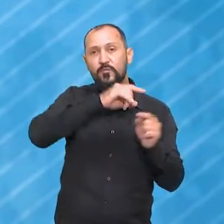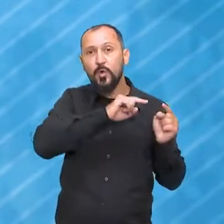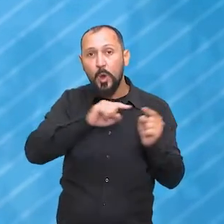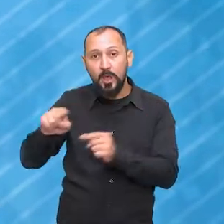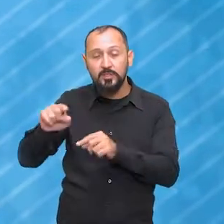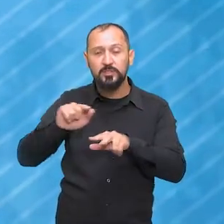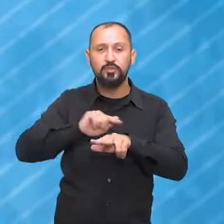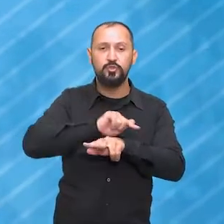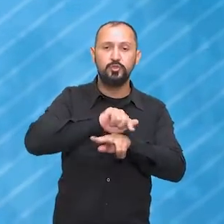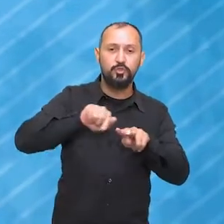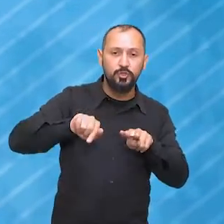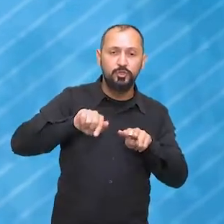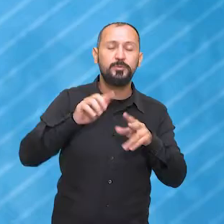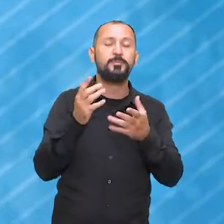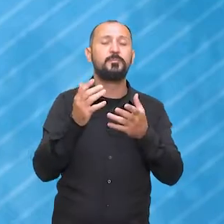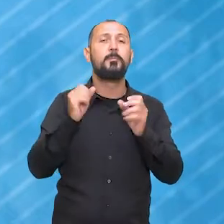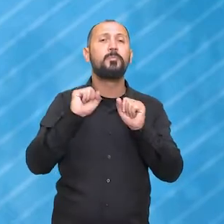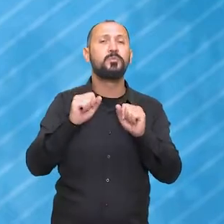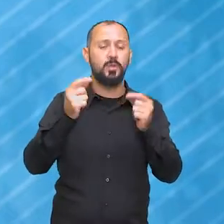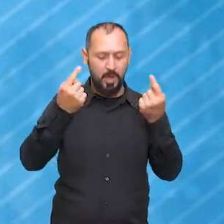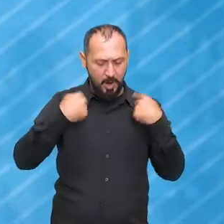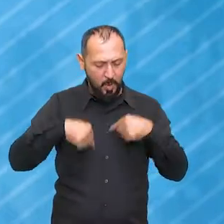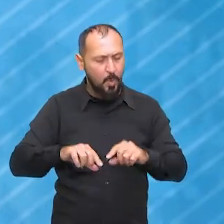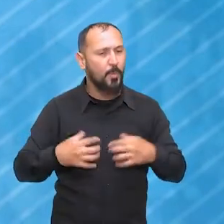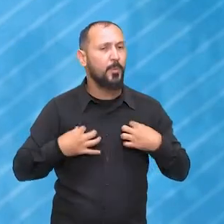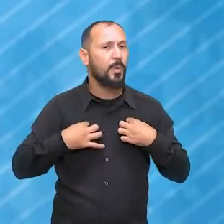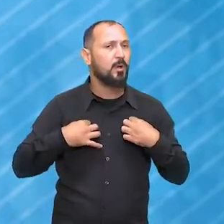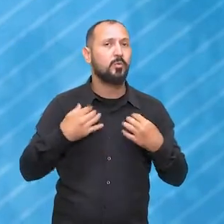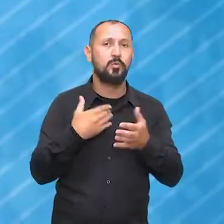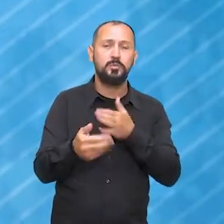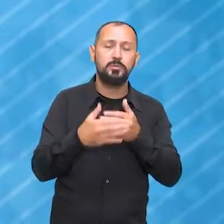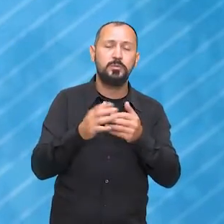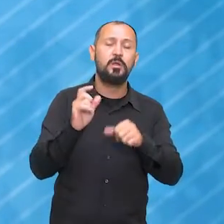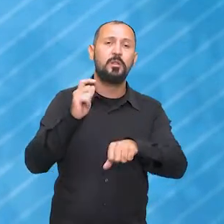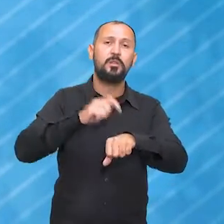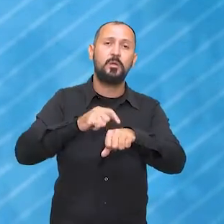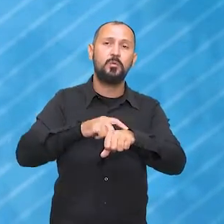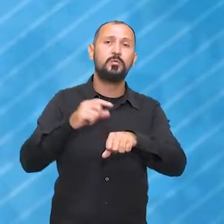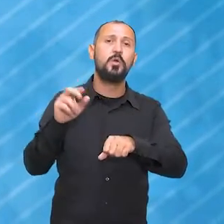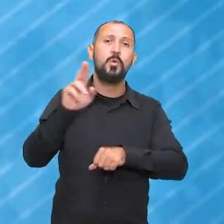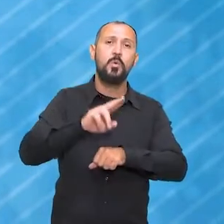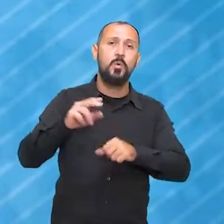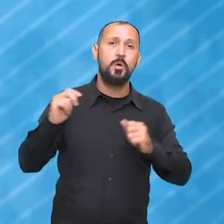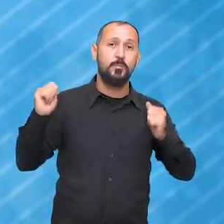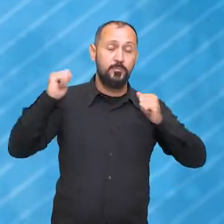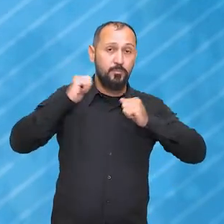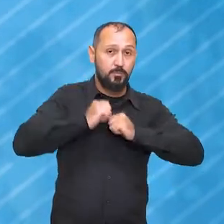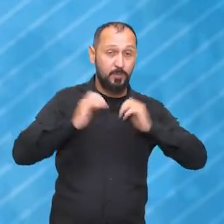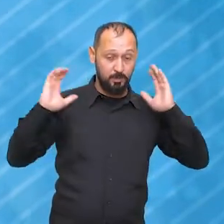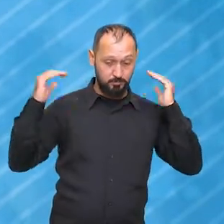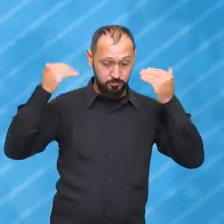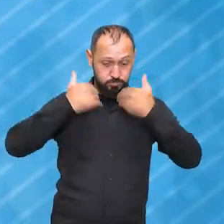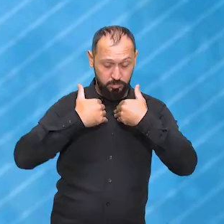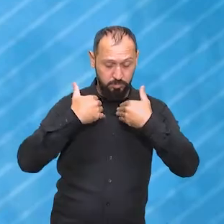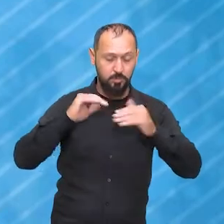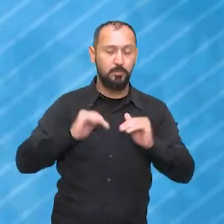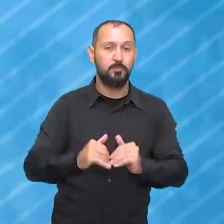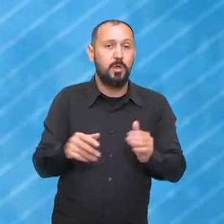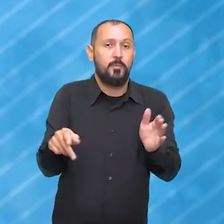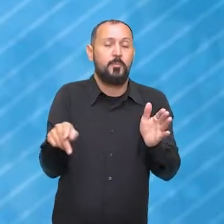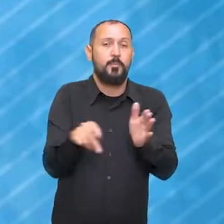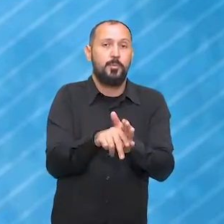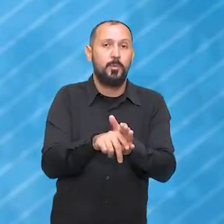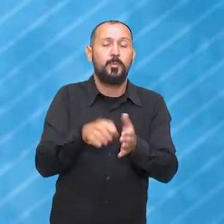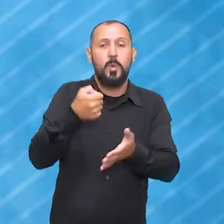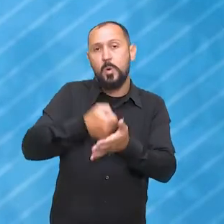de gênero, poder utilizar a vestimenta que quiser, tirando quando tiver a obrigatoriedade de vestes talares,